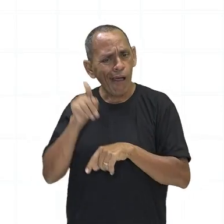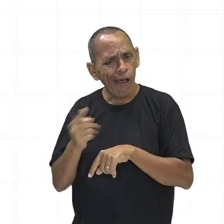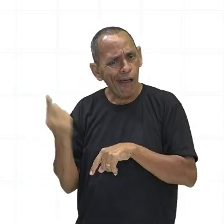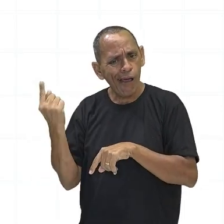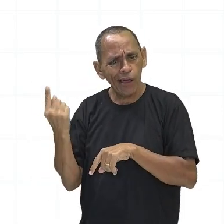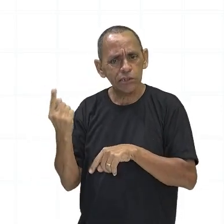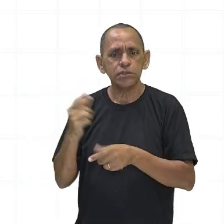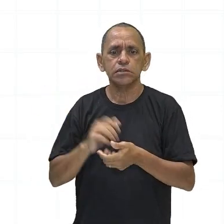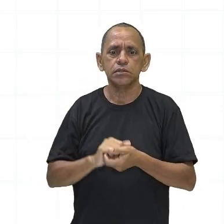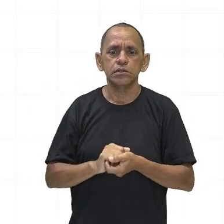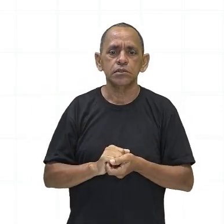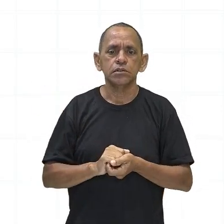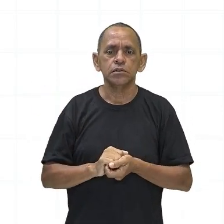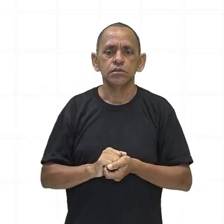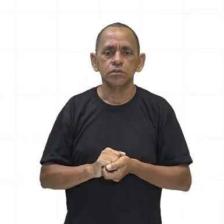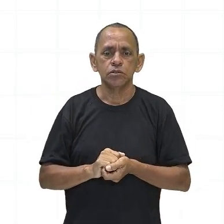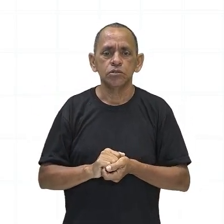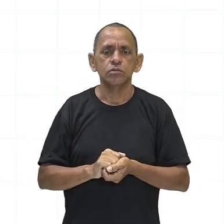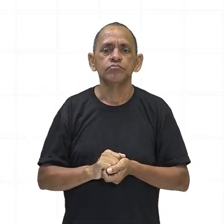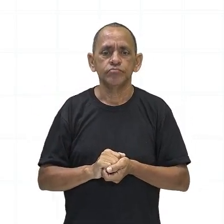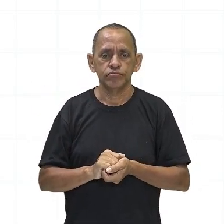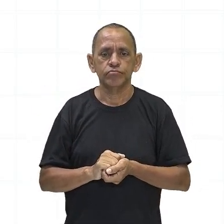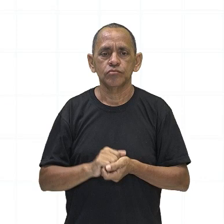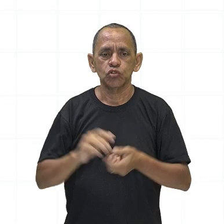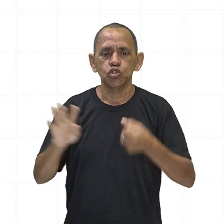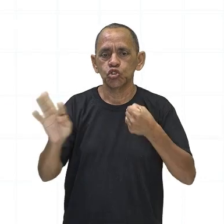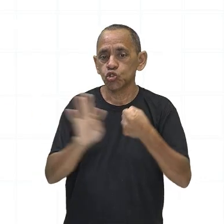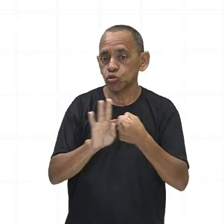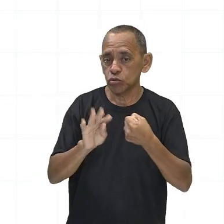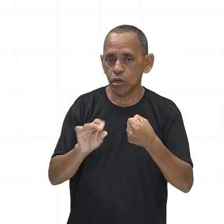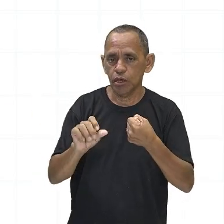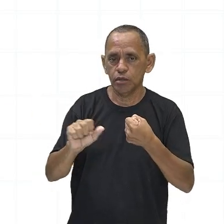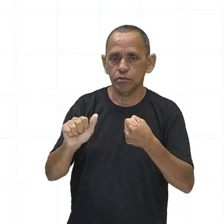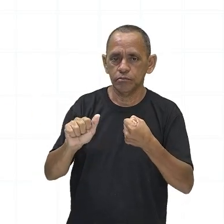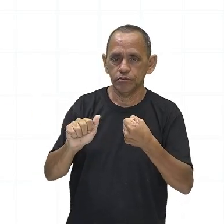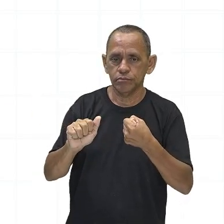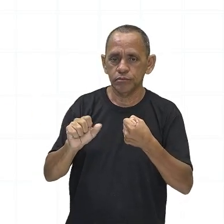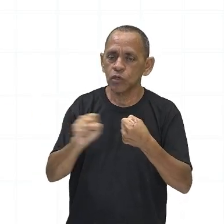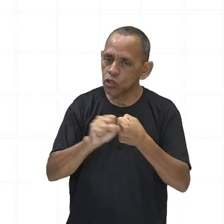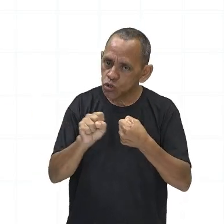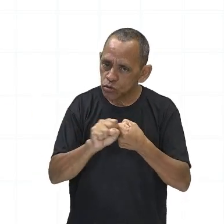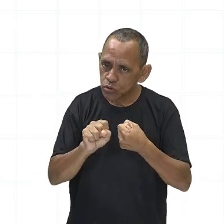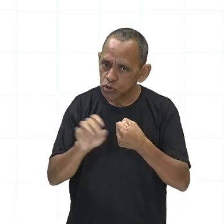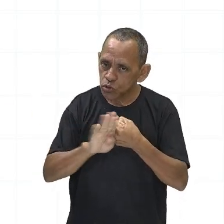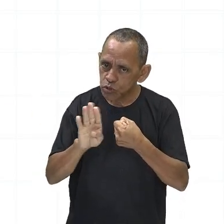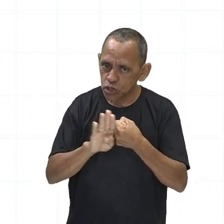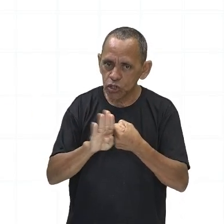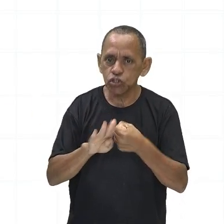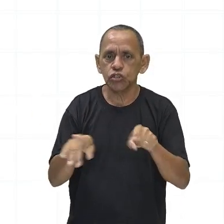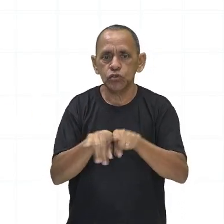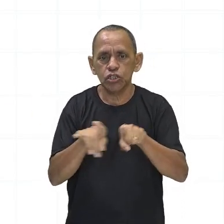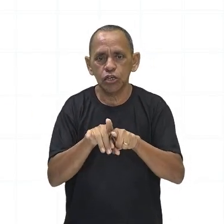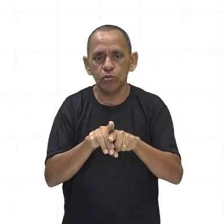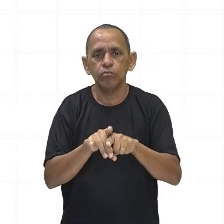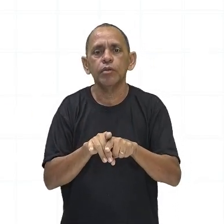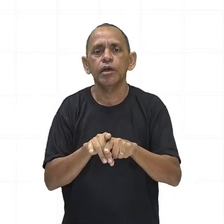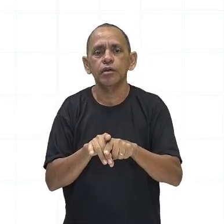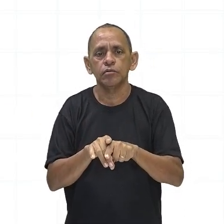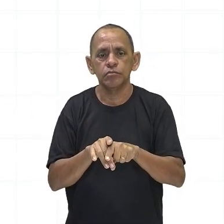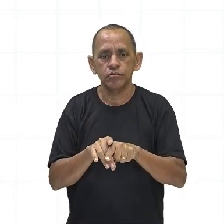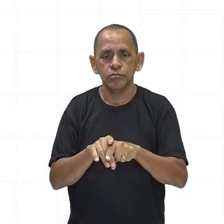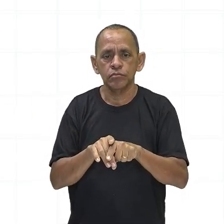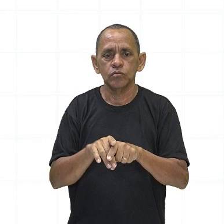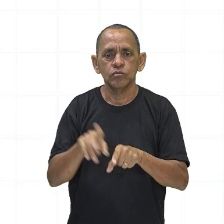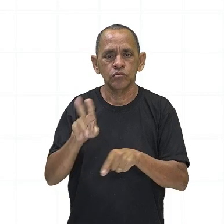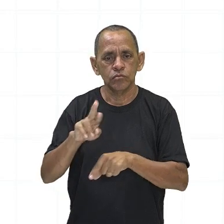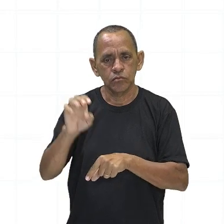da oração. Muito bem. Agora que nós já conhecemos, vamos conhecer um pouco mais? Vamos lá, olha só, observe aí. Então, temos aí o exemplo